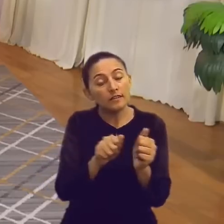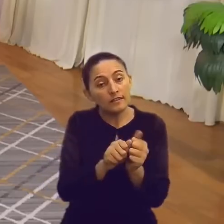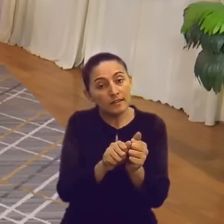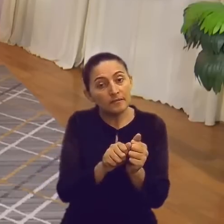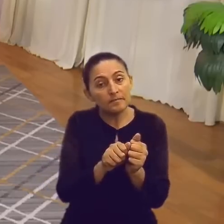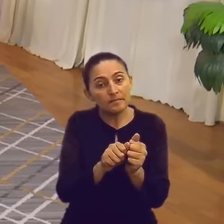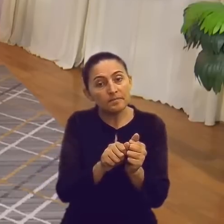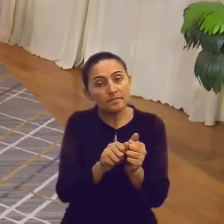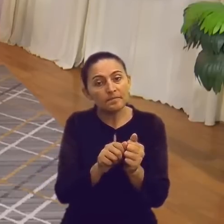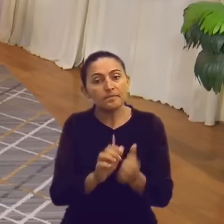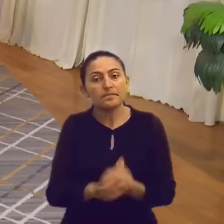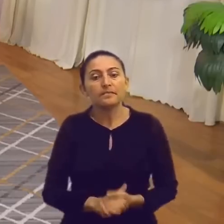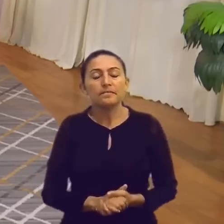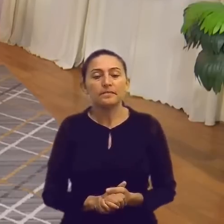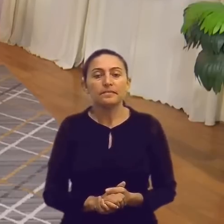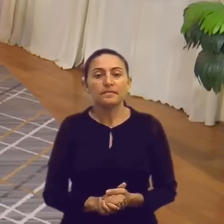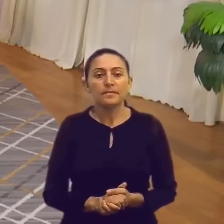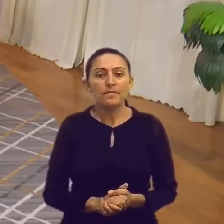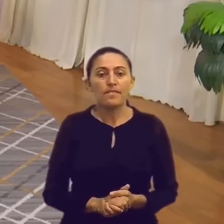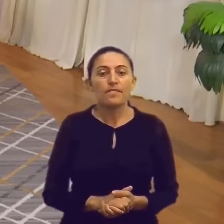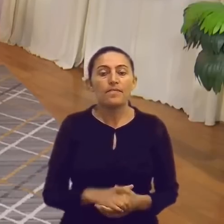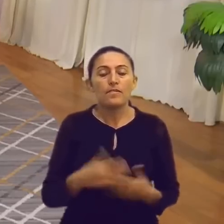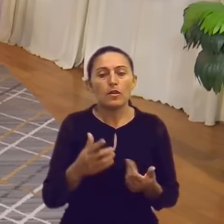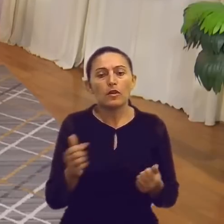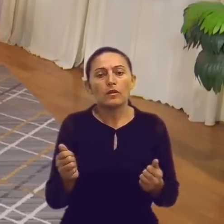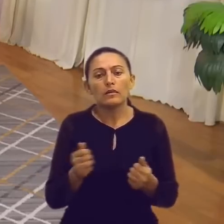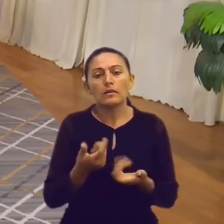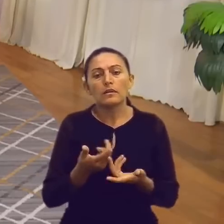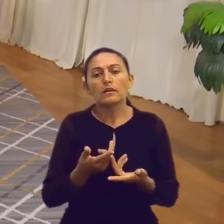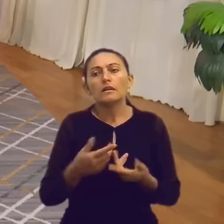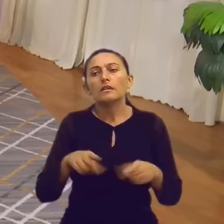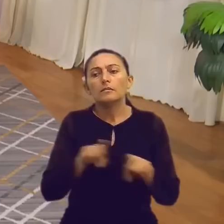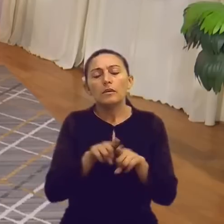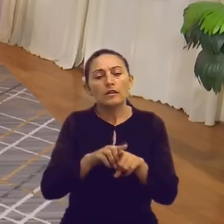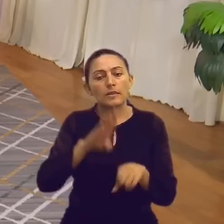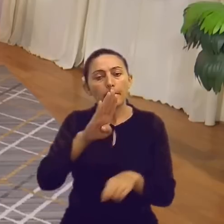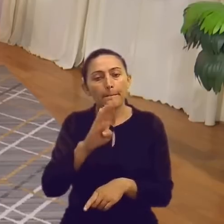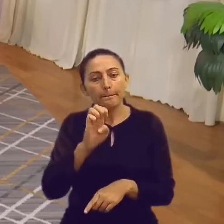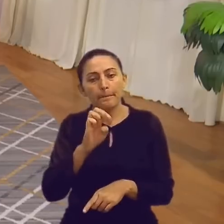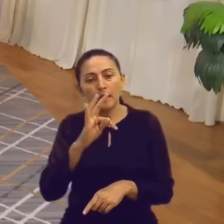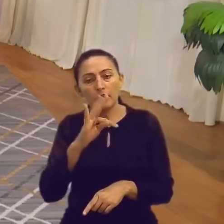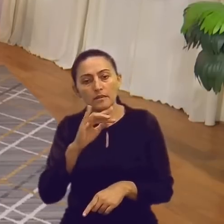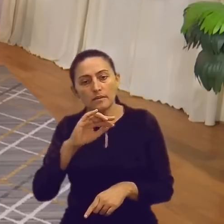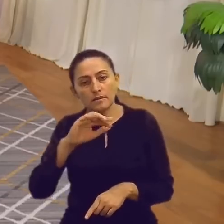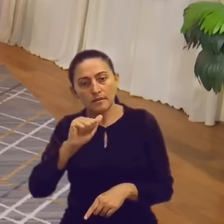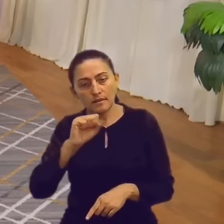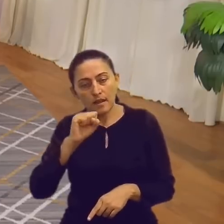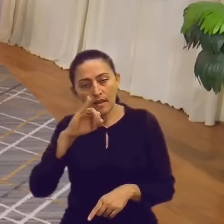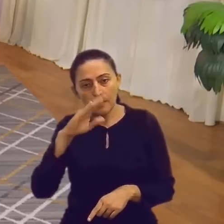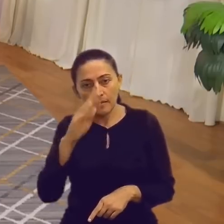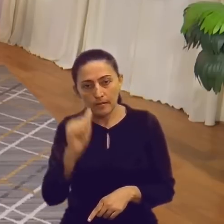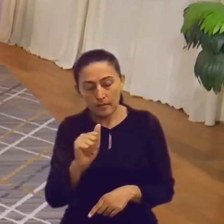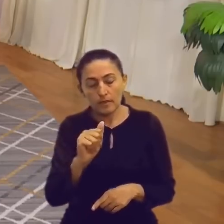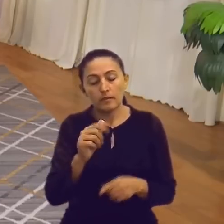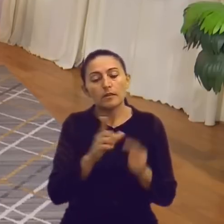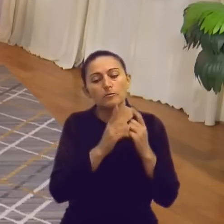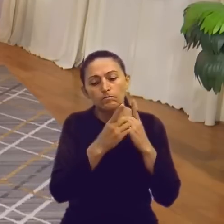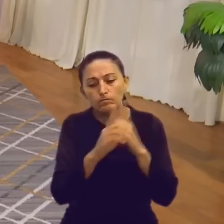E eles eram de Betsaida e seguiam a Jesus.